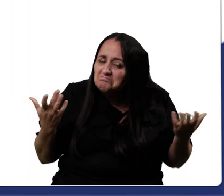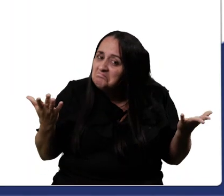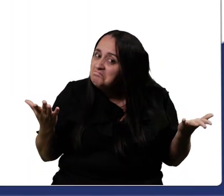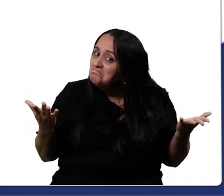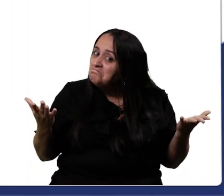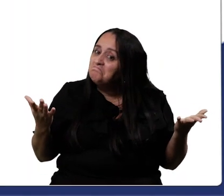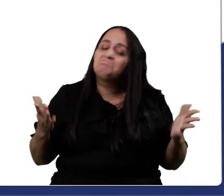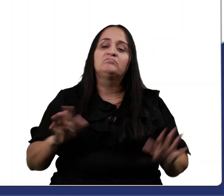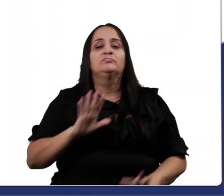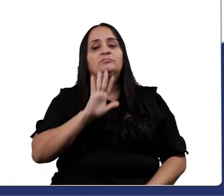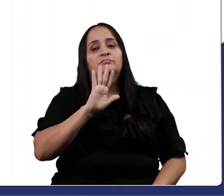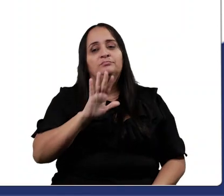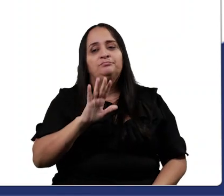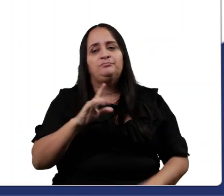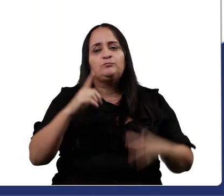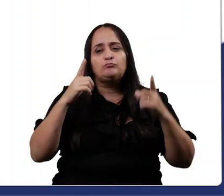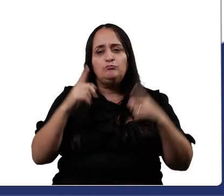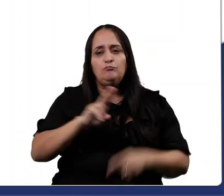de